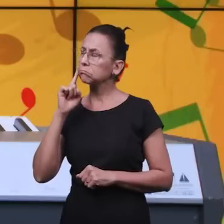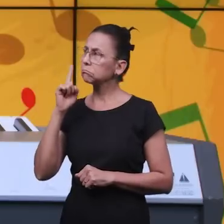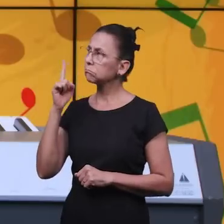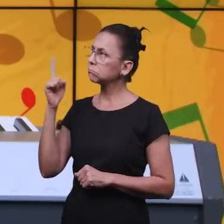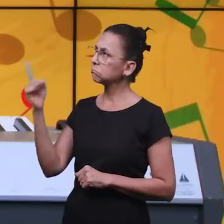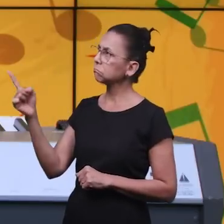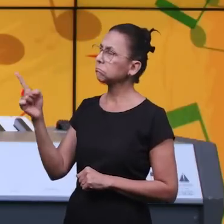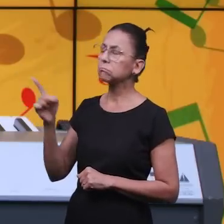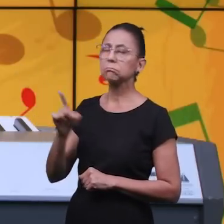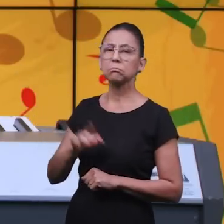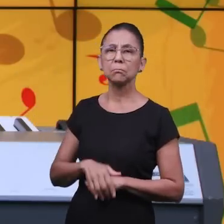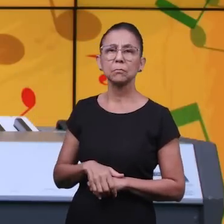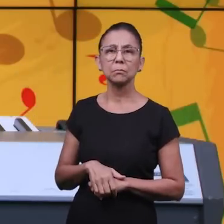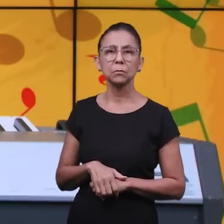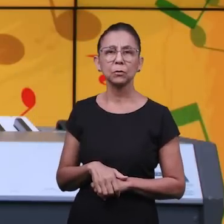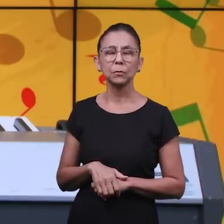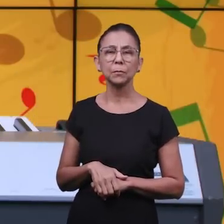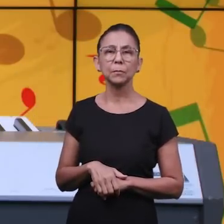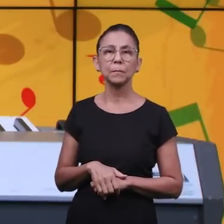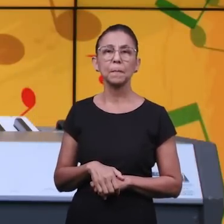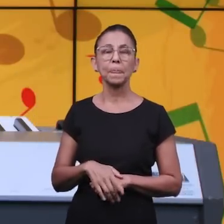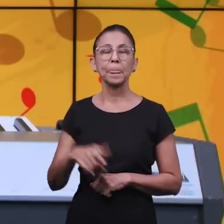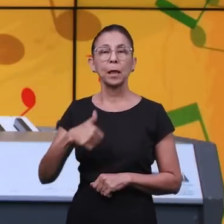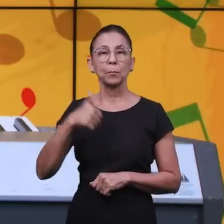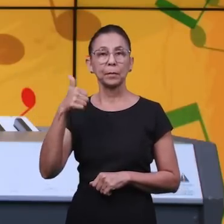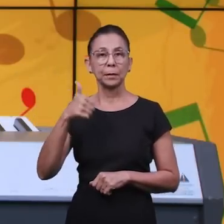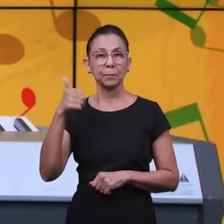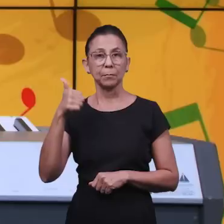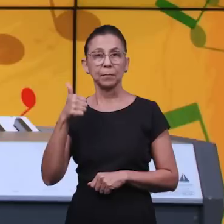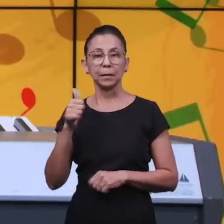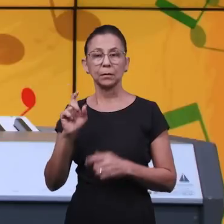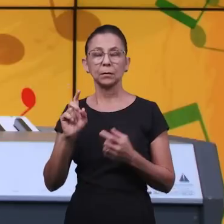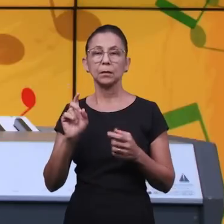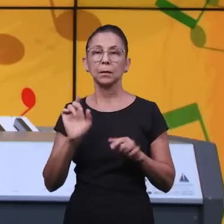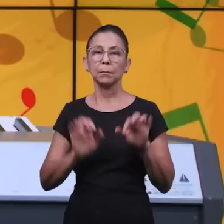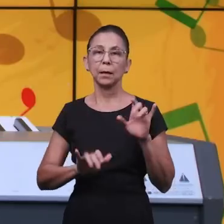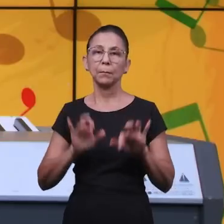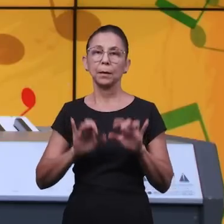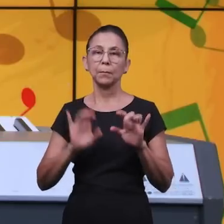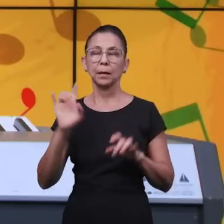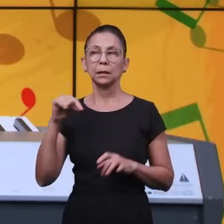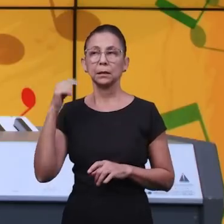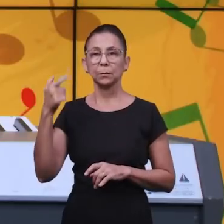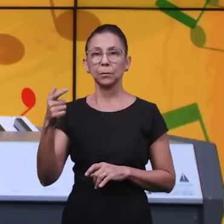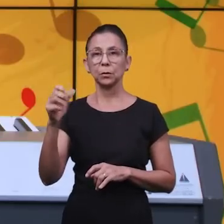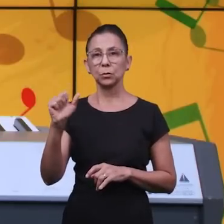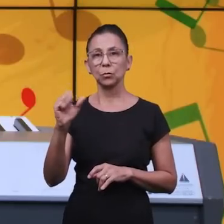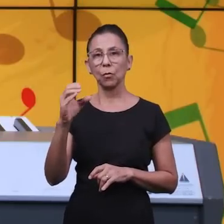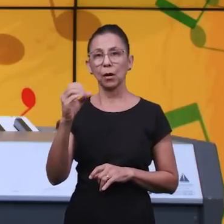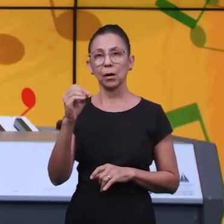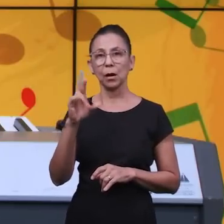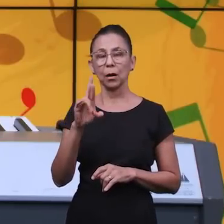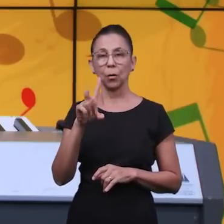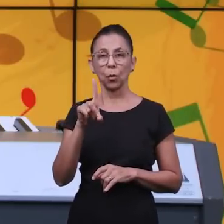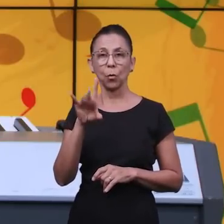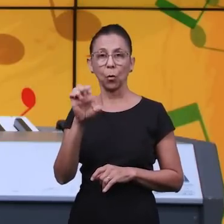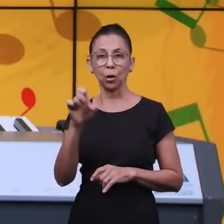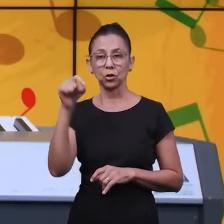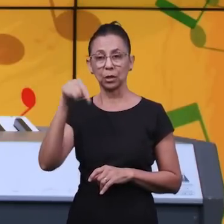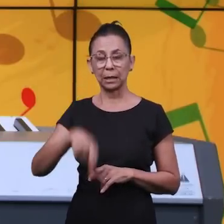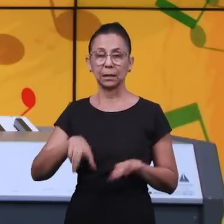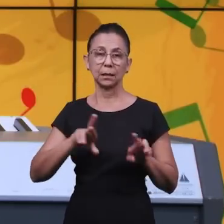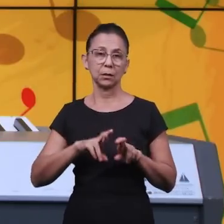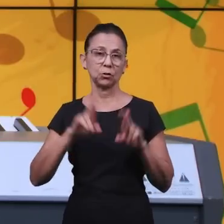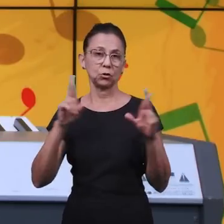quando bate o acorde. Então, primeiro tocamos e depois bate o acorde. Mas aqui não,